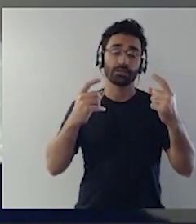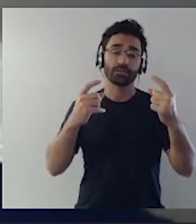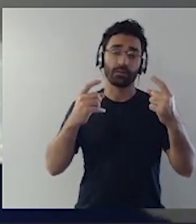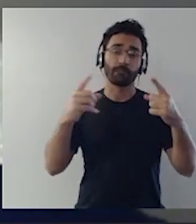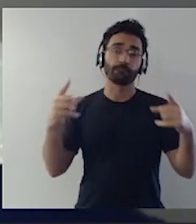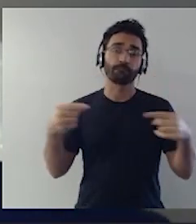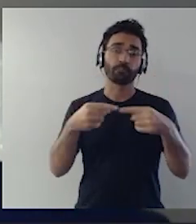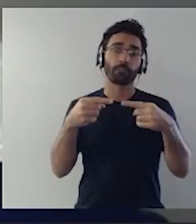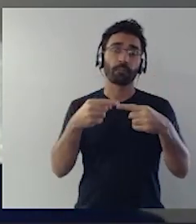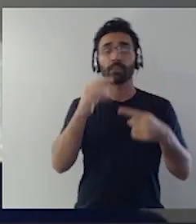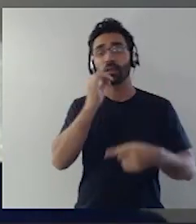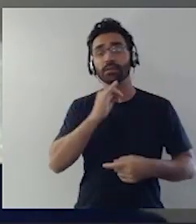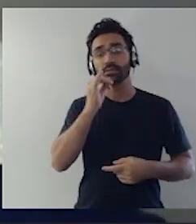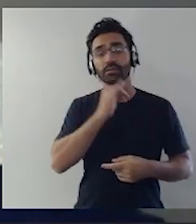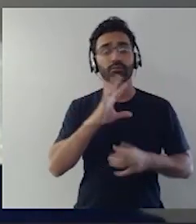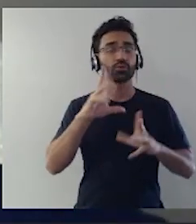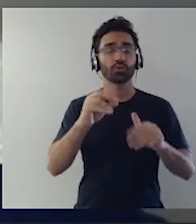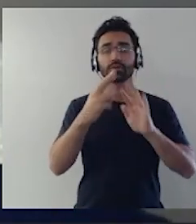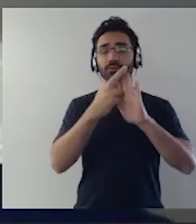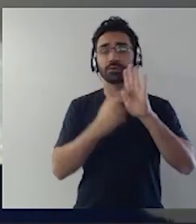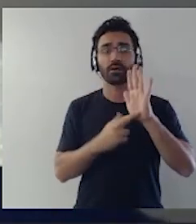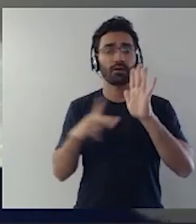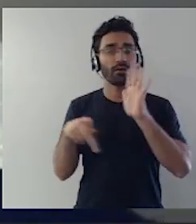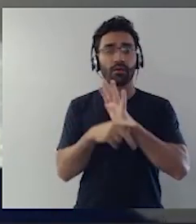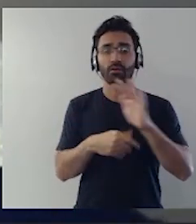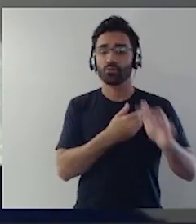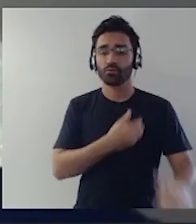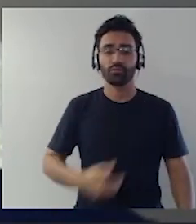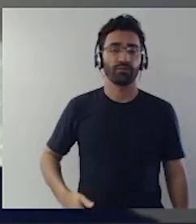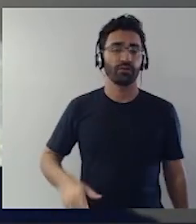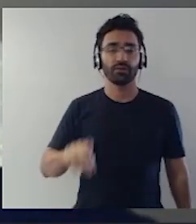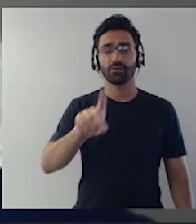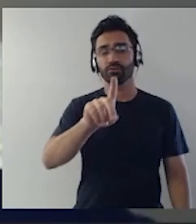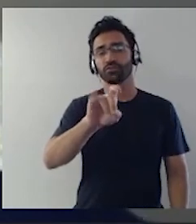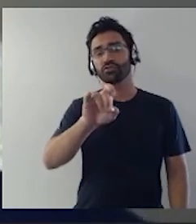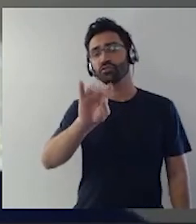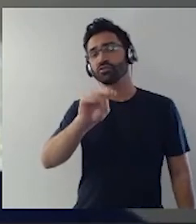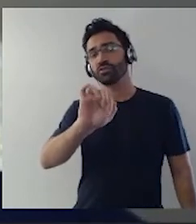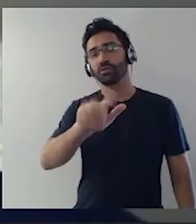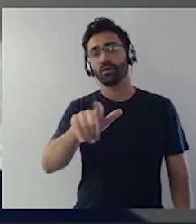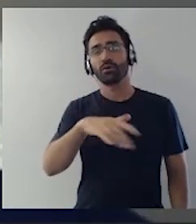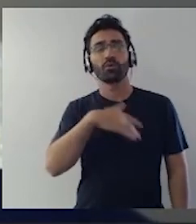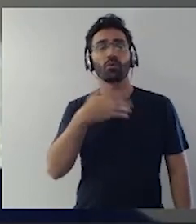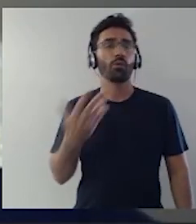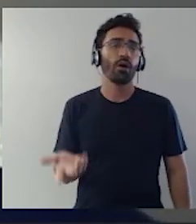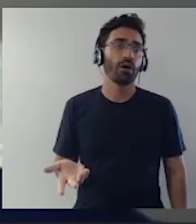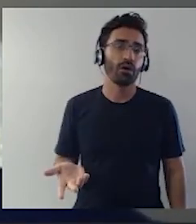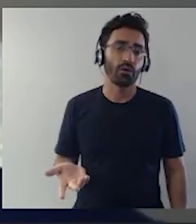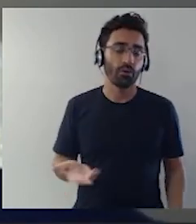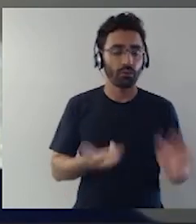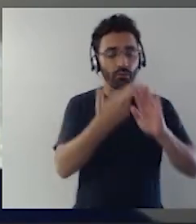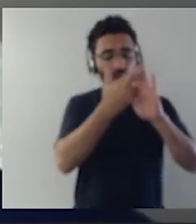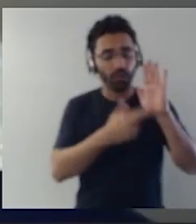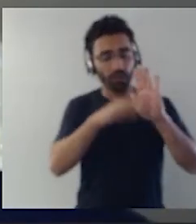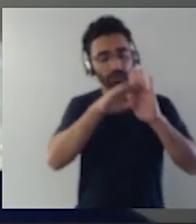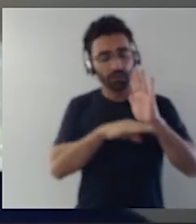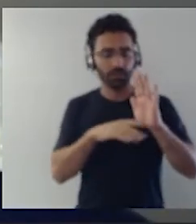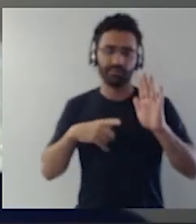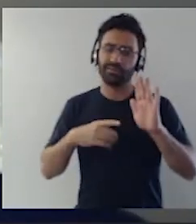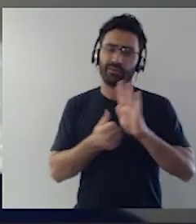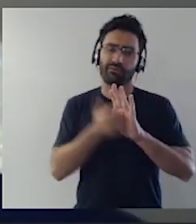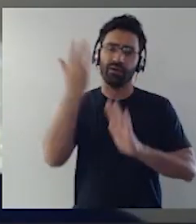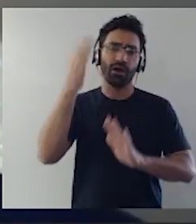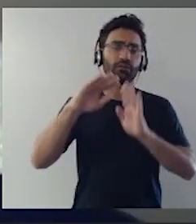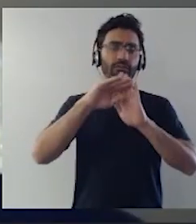fundamenta, por exemplo, os princípios reitores do governo digital. Quais são os princípios reitores do governo digital? Há vários